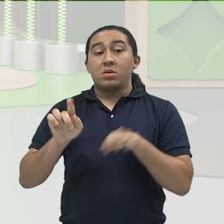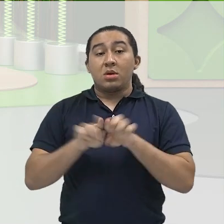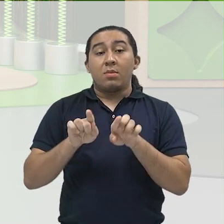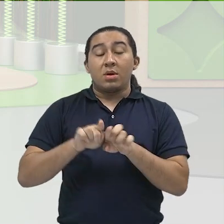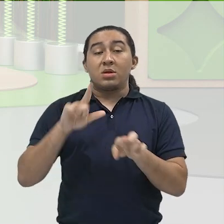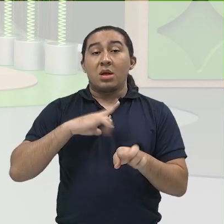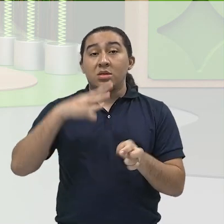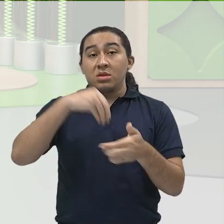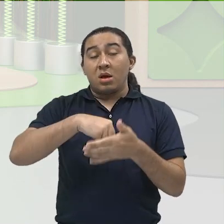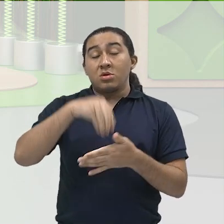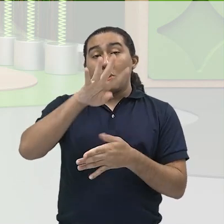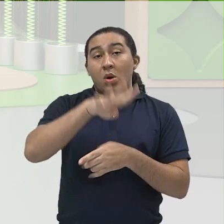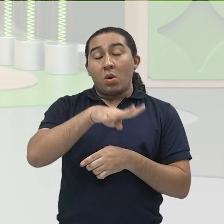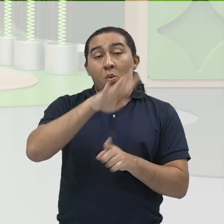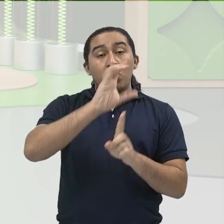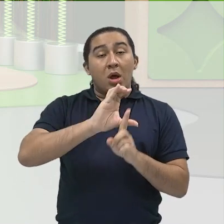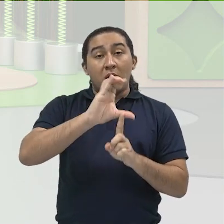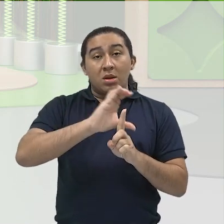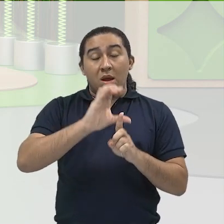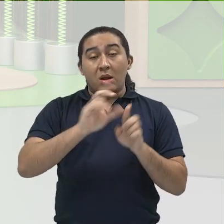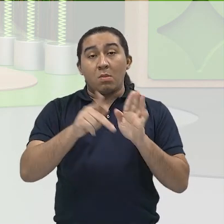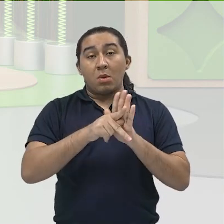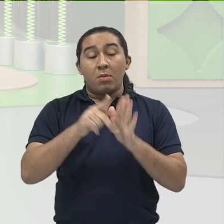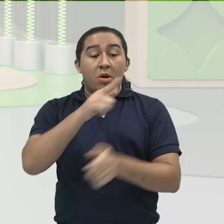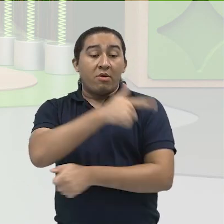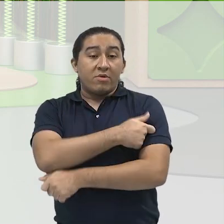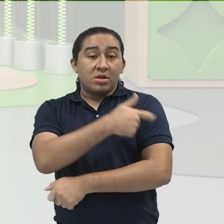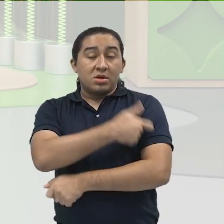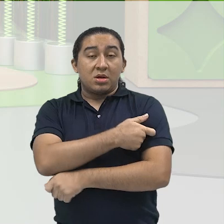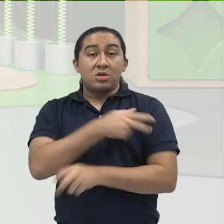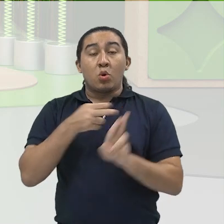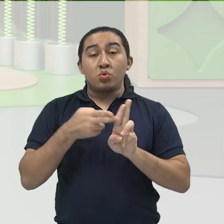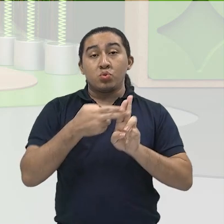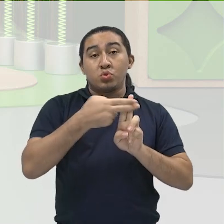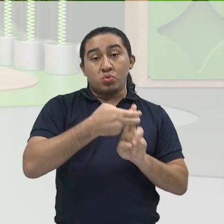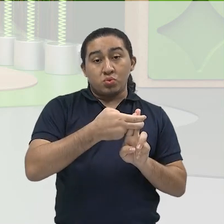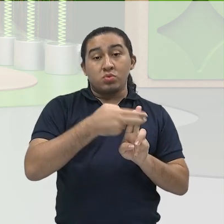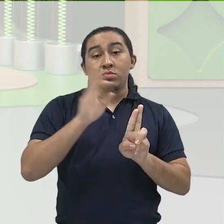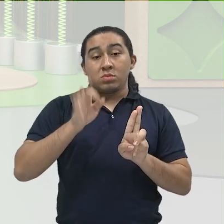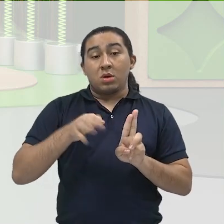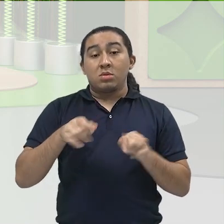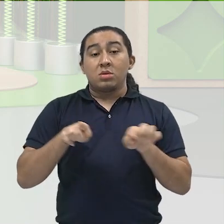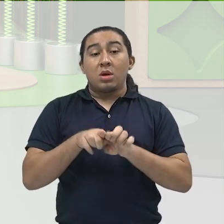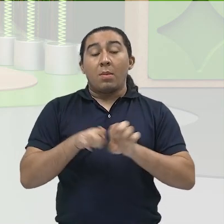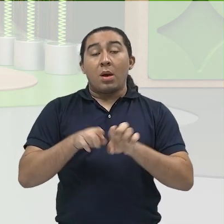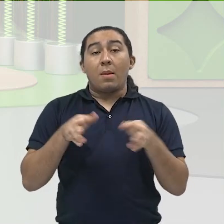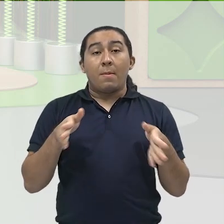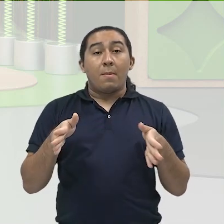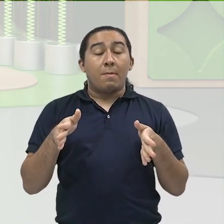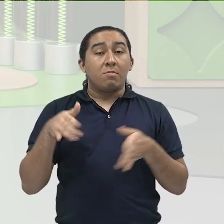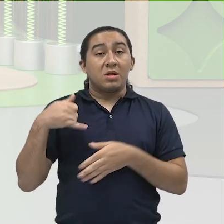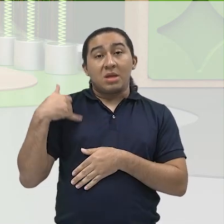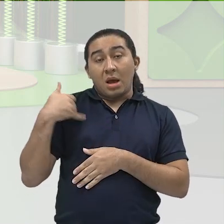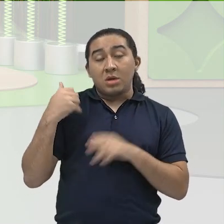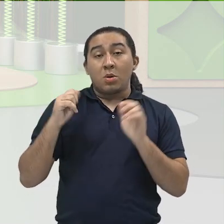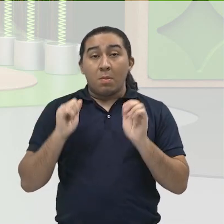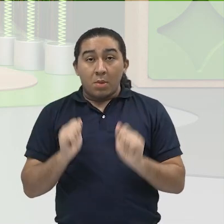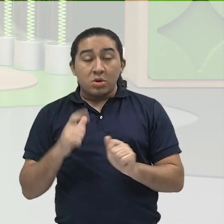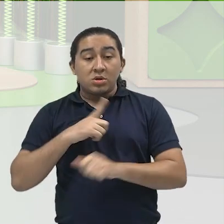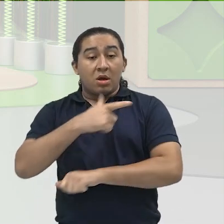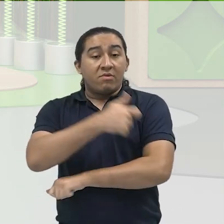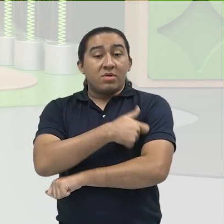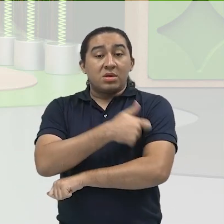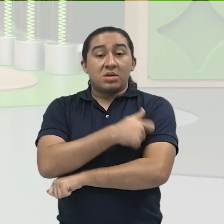ali no calendário de vacinação do SUS, ou seja, do Sistema Único de Saúde, e a faixa etária que pode receber a